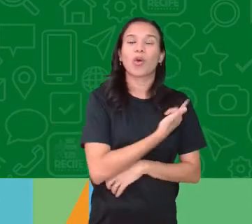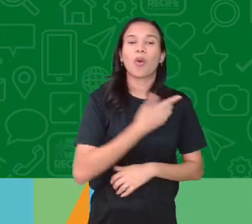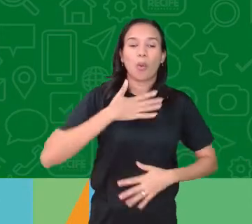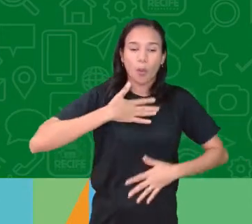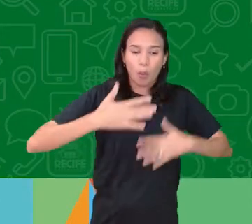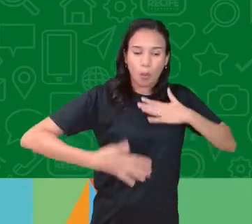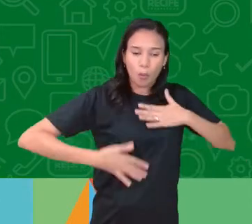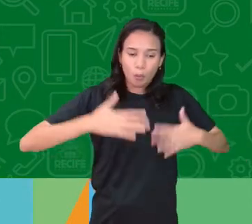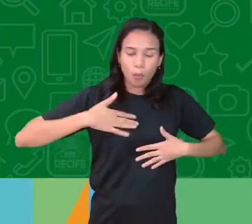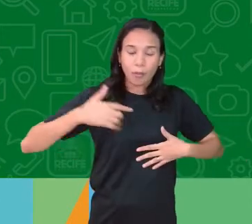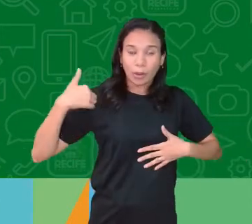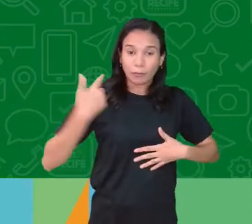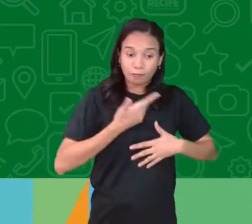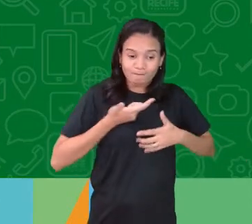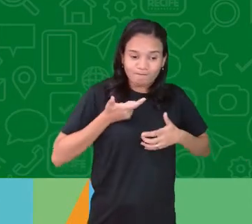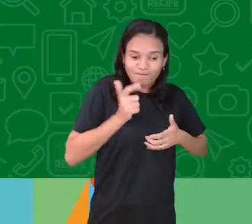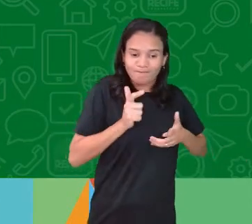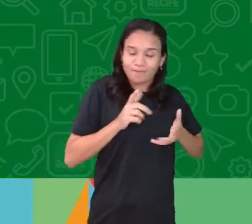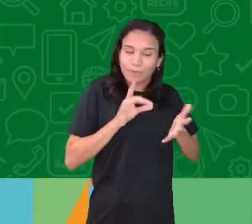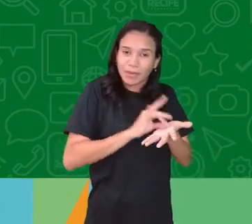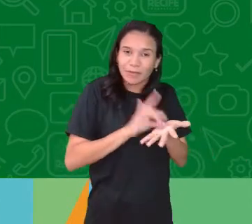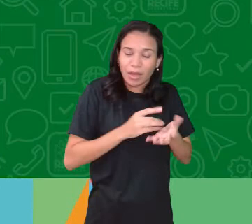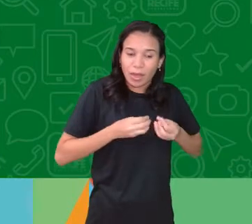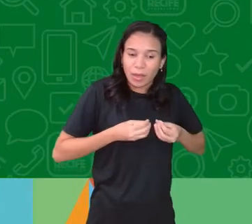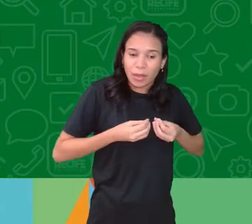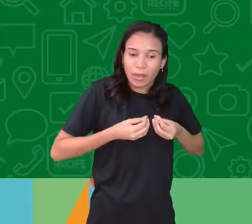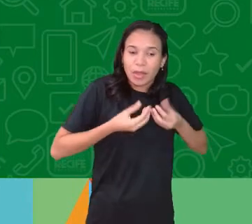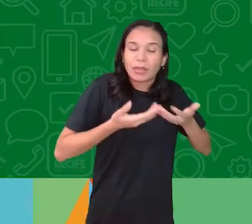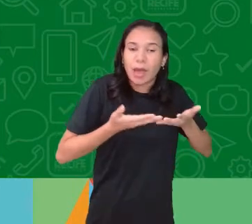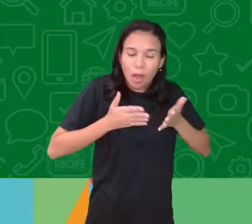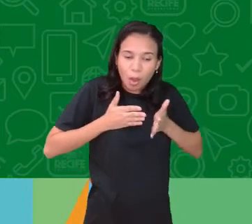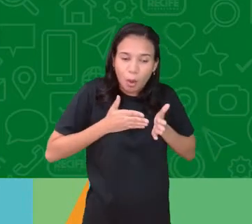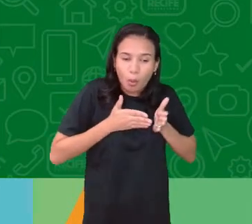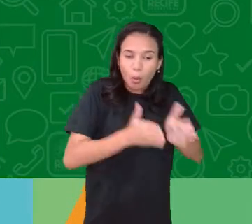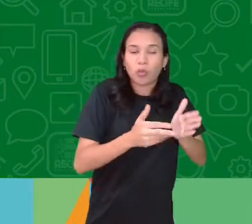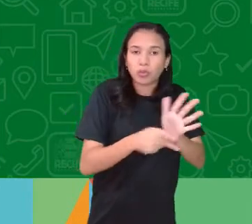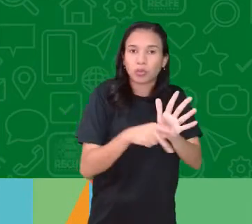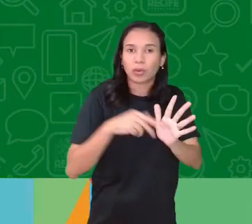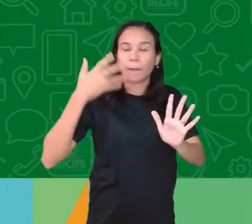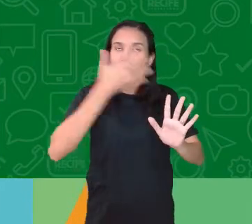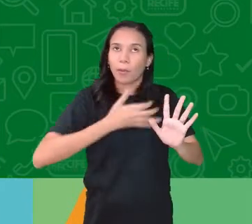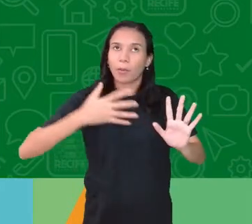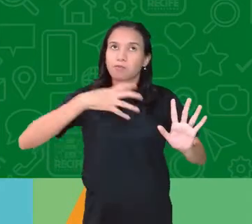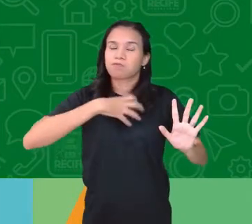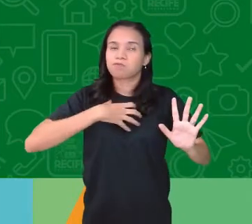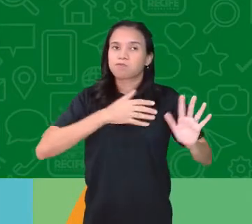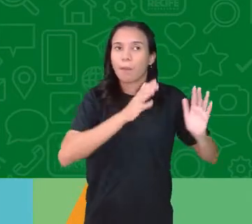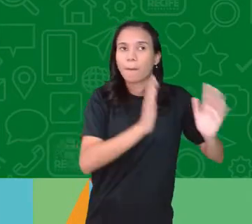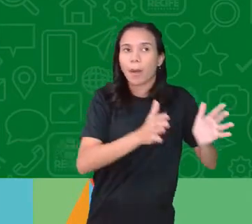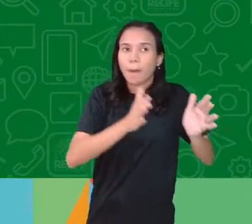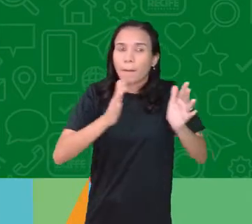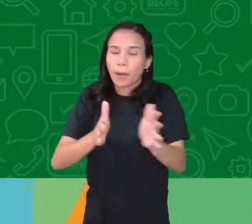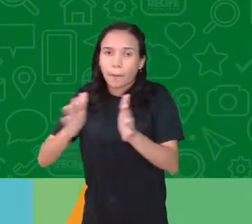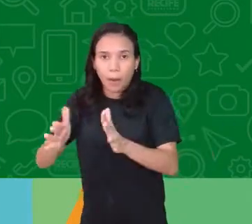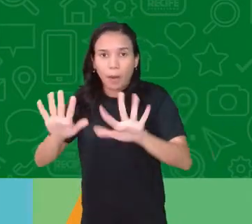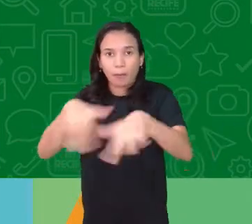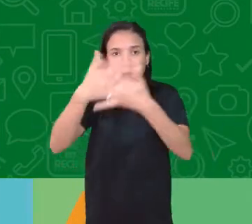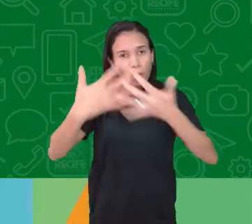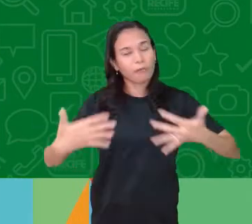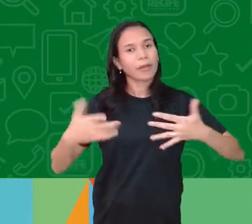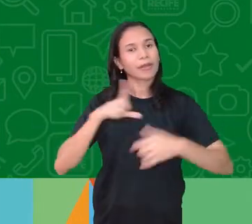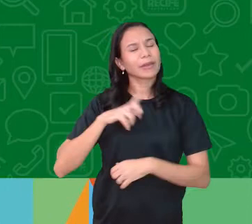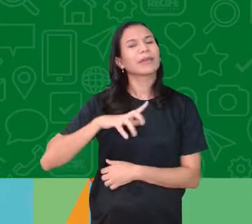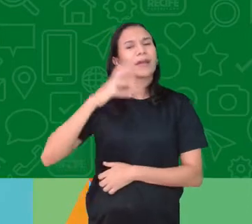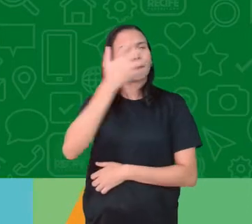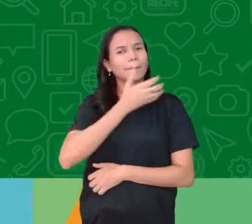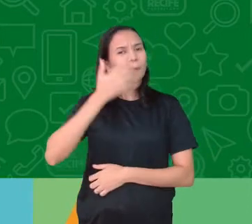gente conseguiu dar direcionamento de algumas músicas em alguns blocos do espetáculo, muitas das